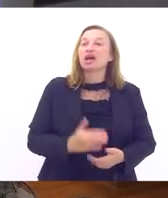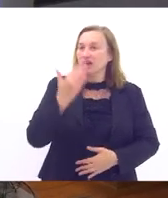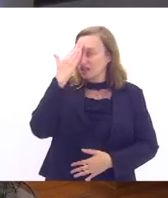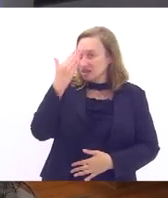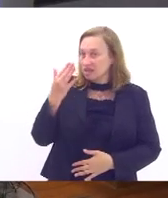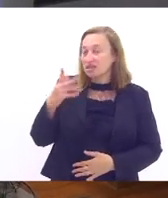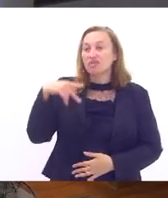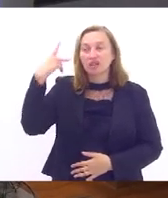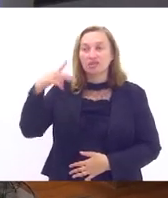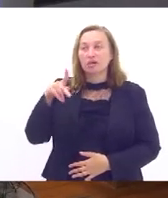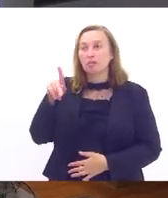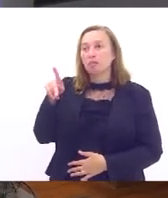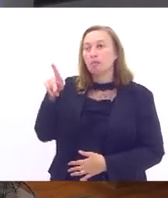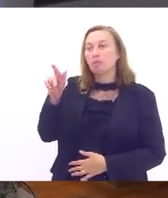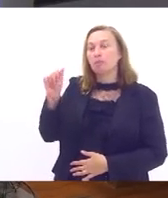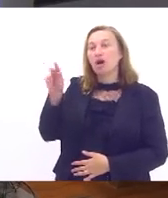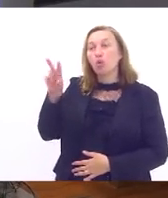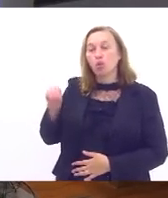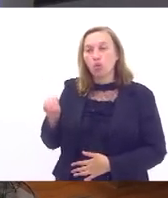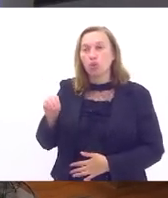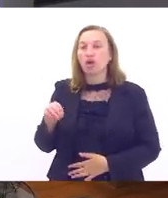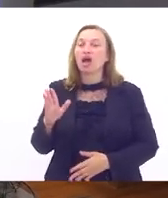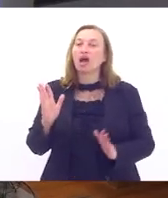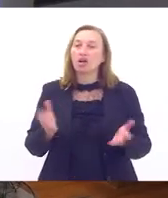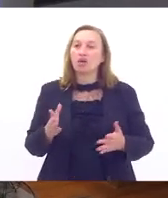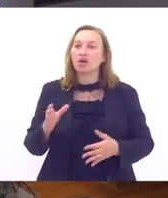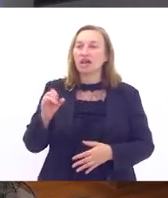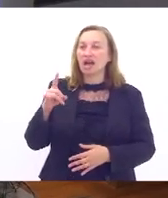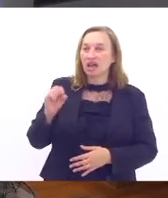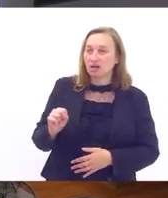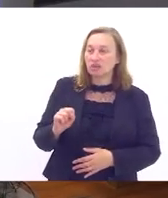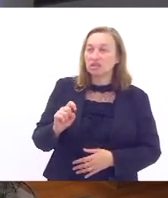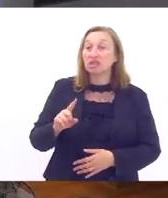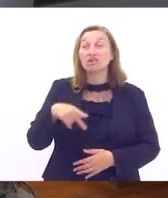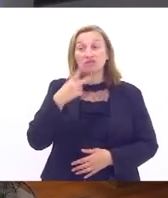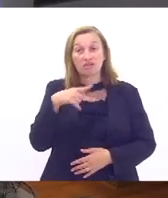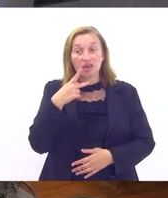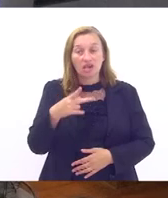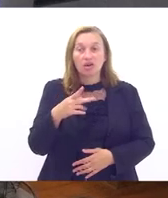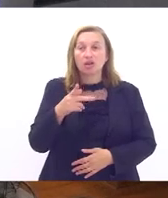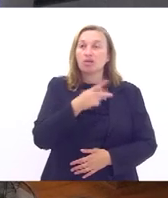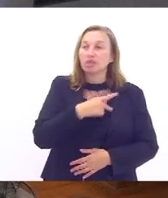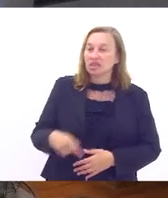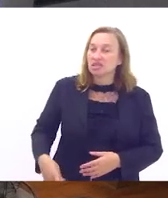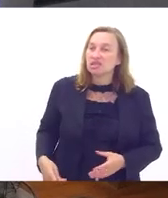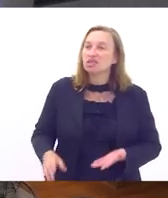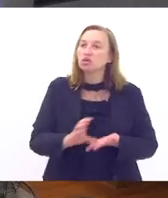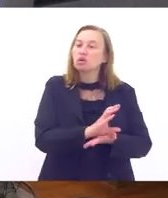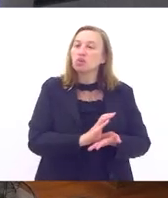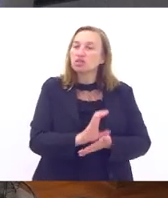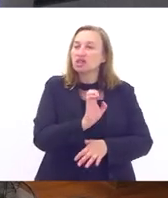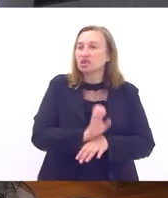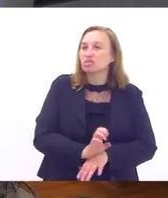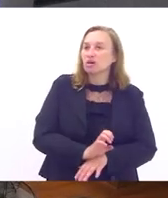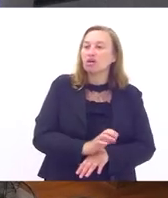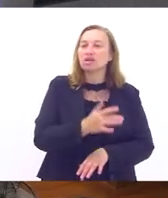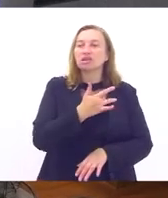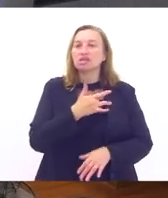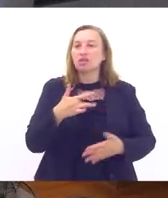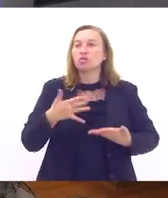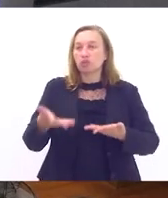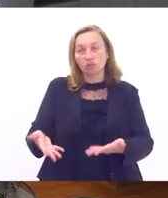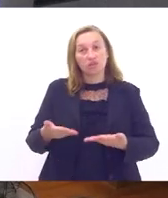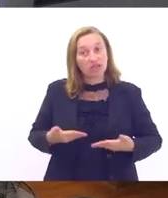agradecendo ao vereador Paulo Pinheiro, vou passar para o Carlos Baziga e dizer que a presidente do Conselho Estadual de Saúde foi